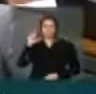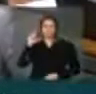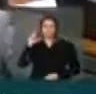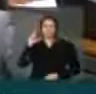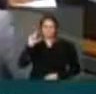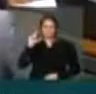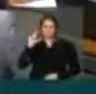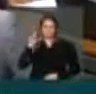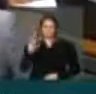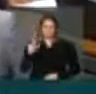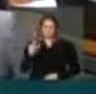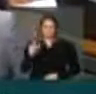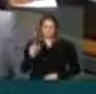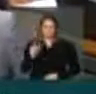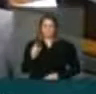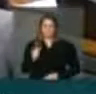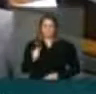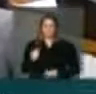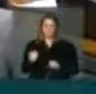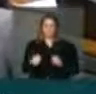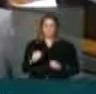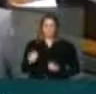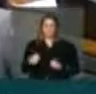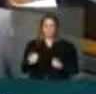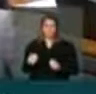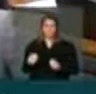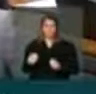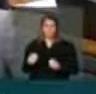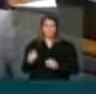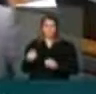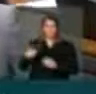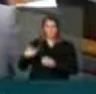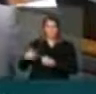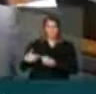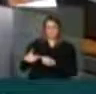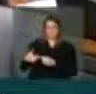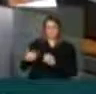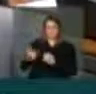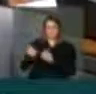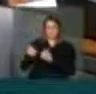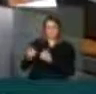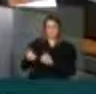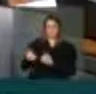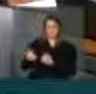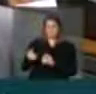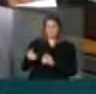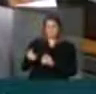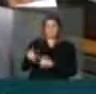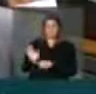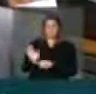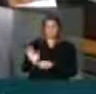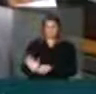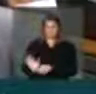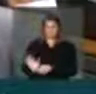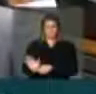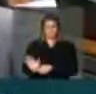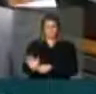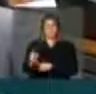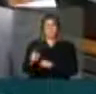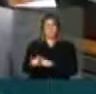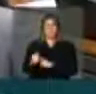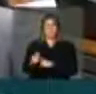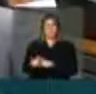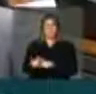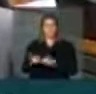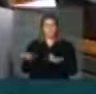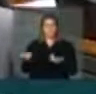o subsídio da gasolina, que o governo não poderia ter feito, mas o fez para exclusivamente bancar a eleição